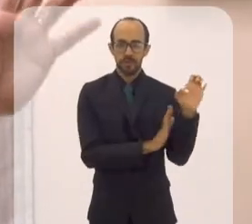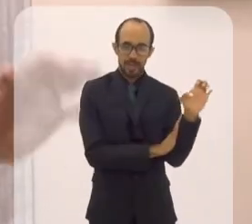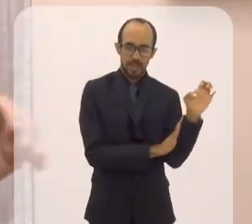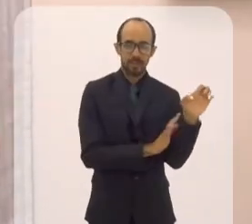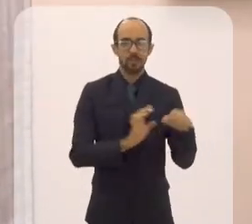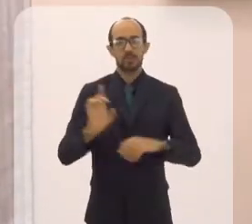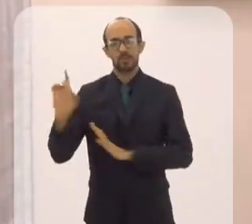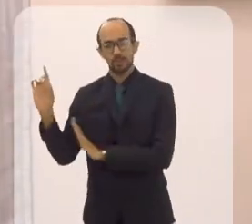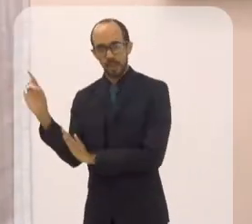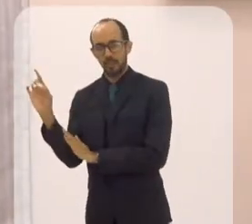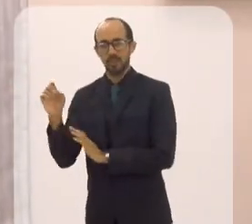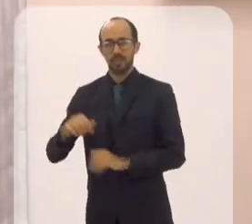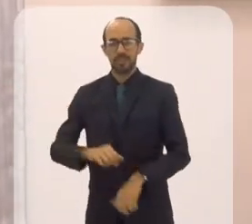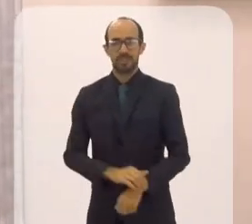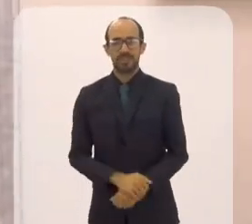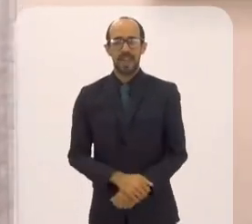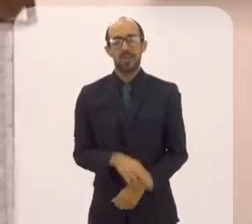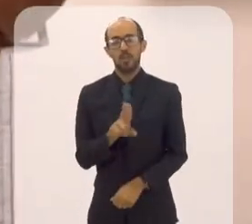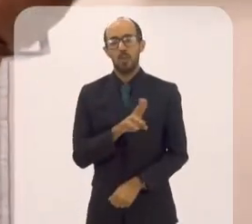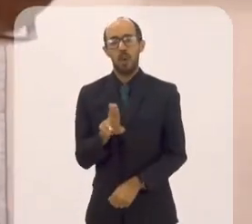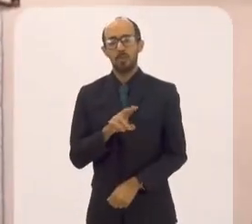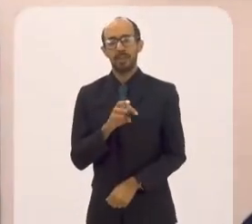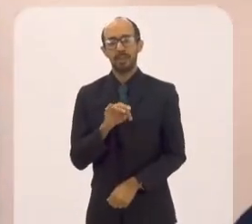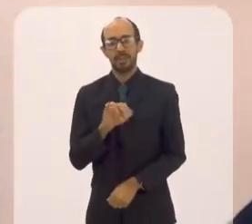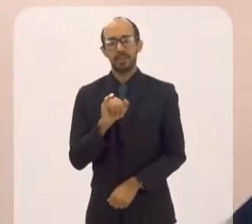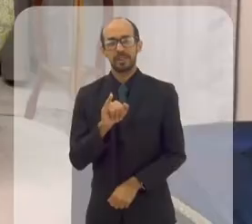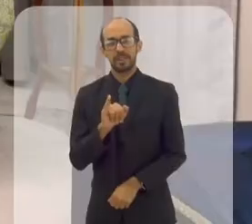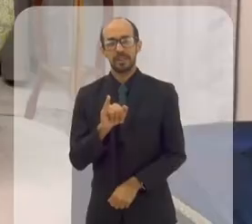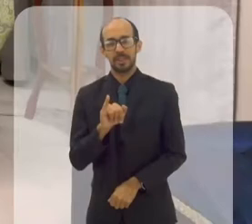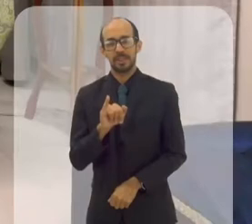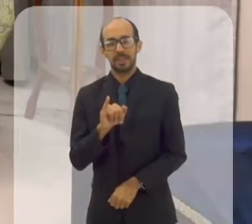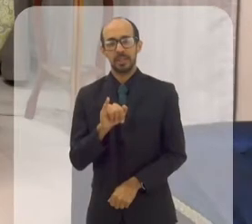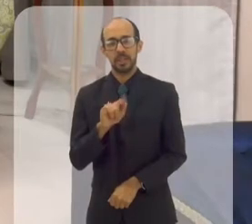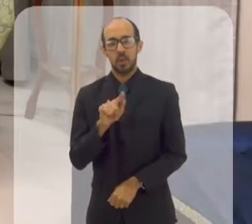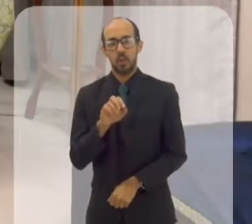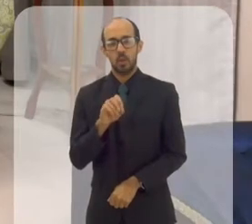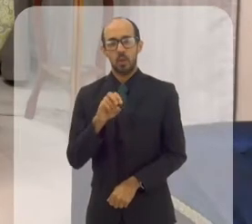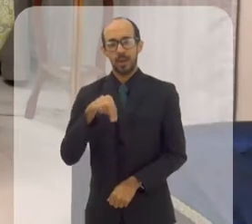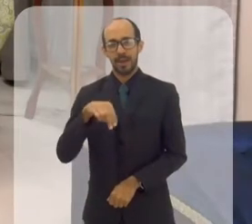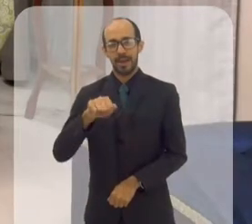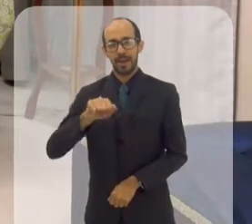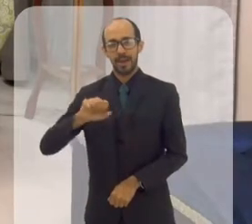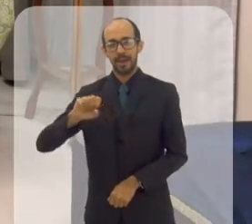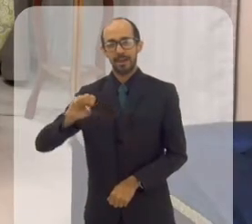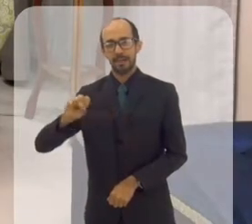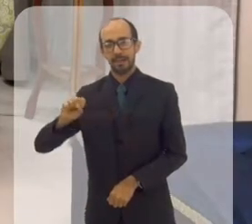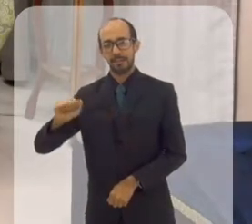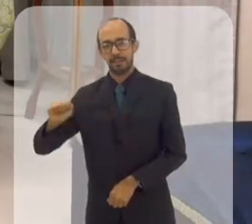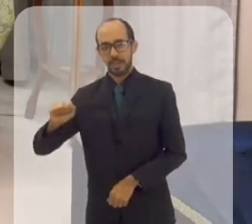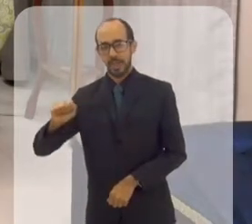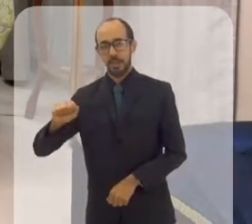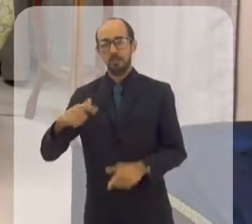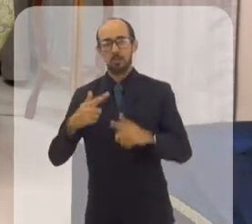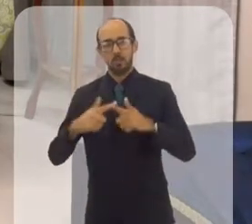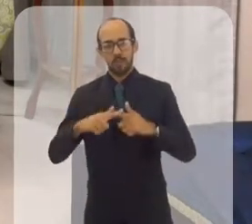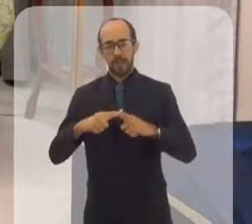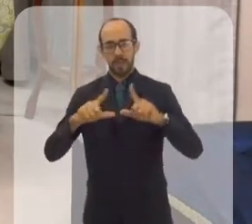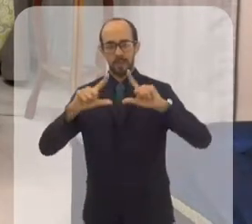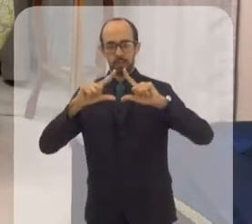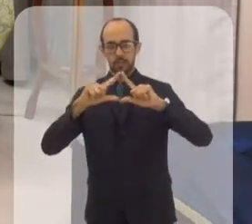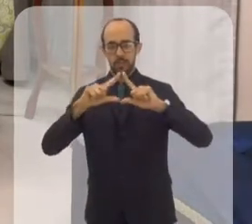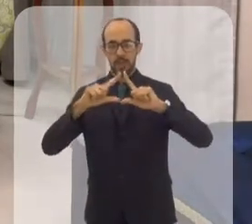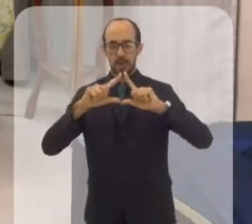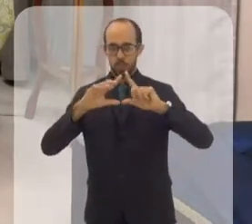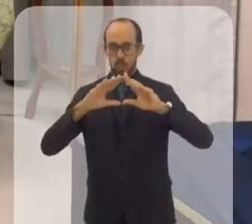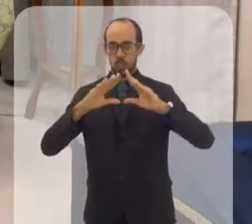tri? É porque forma um triângulo, né? Nossa perna é a postura de um triângulo. Trabalhei a lateralidade,